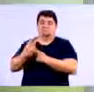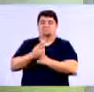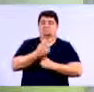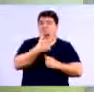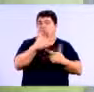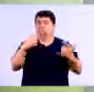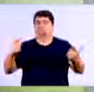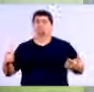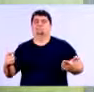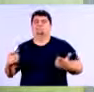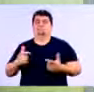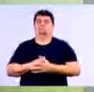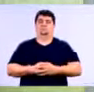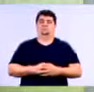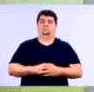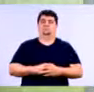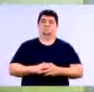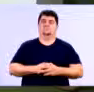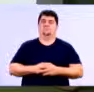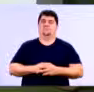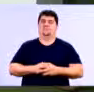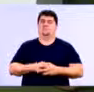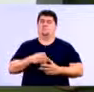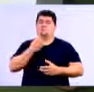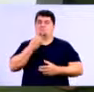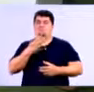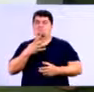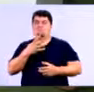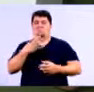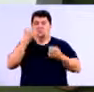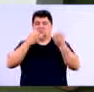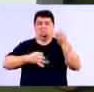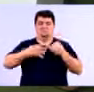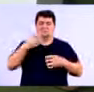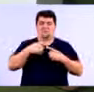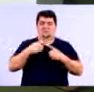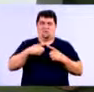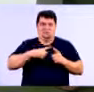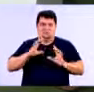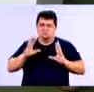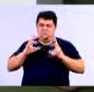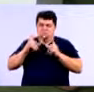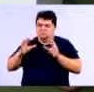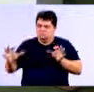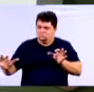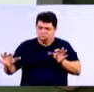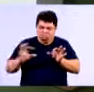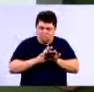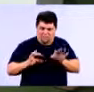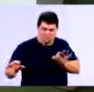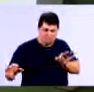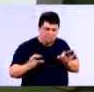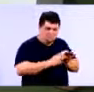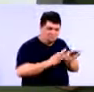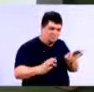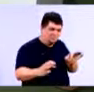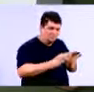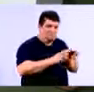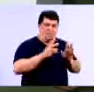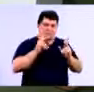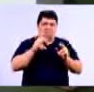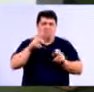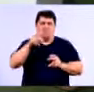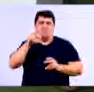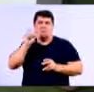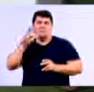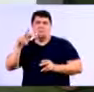ele não existe. Professor, achei uma ótima análise. Então, há toda uma relação, assim, Isso. né? É como se a caderneta de poupança, ela